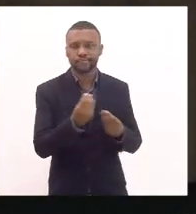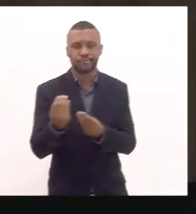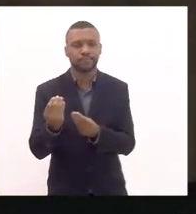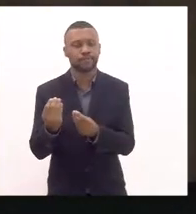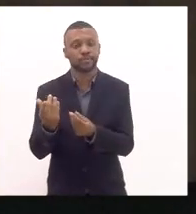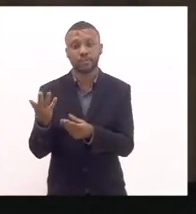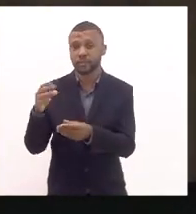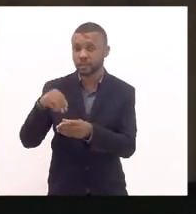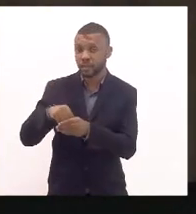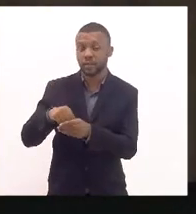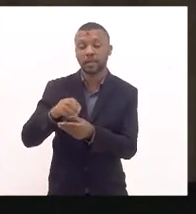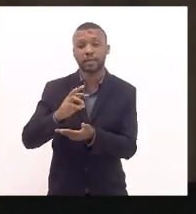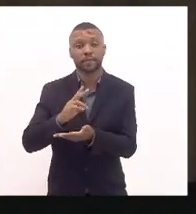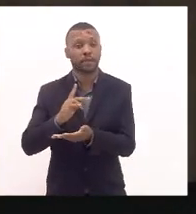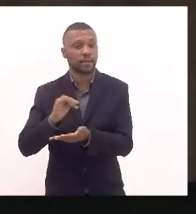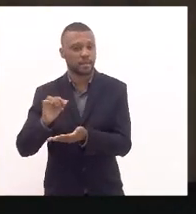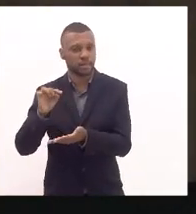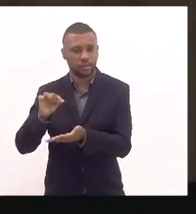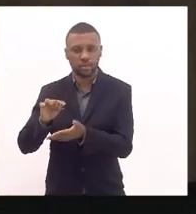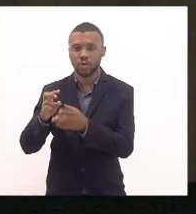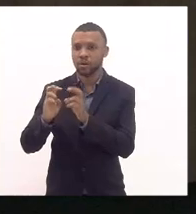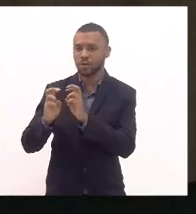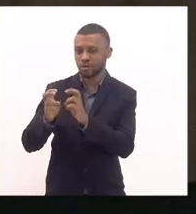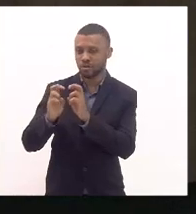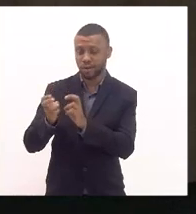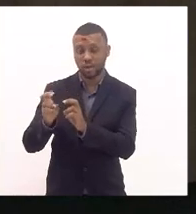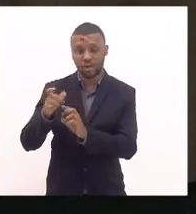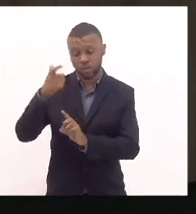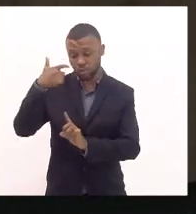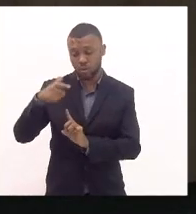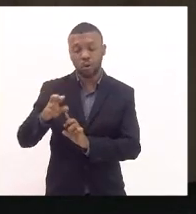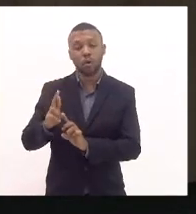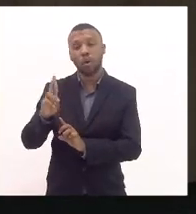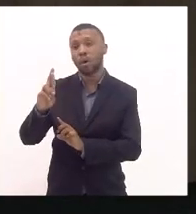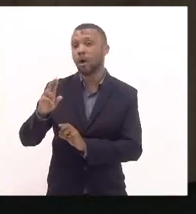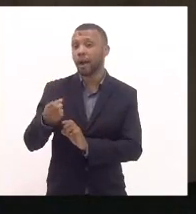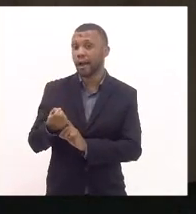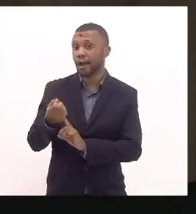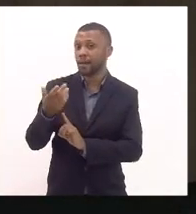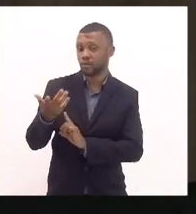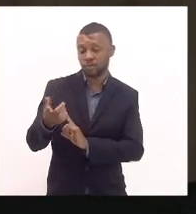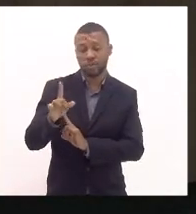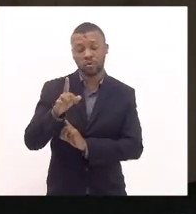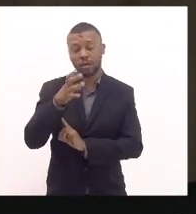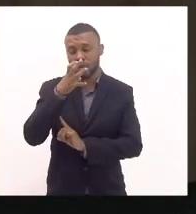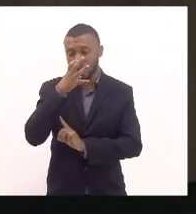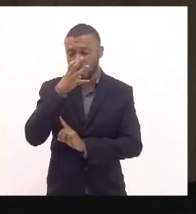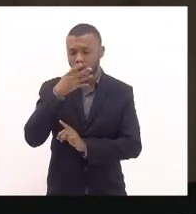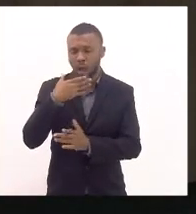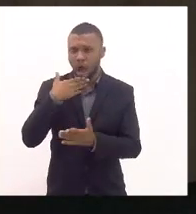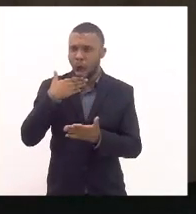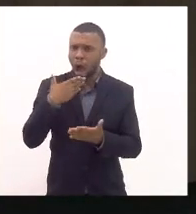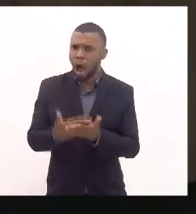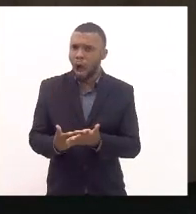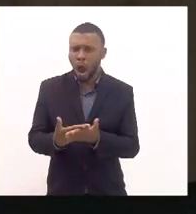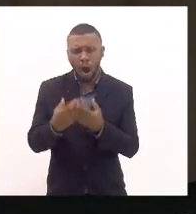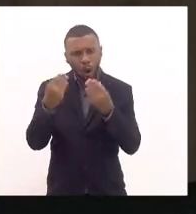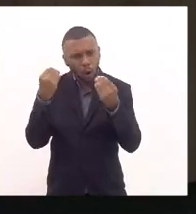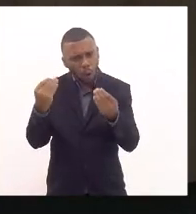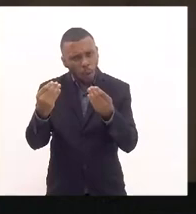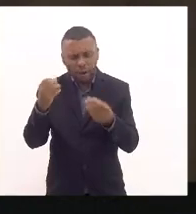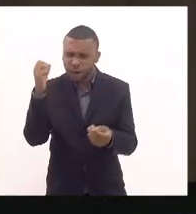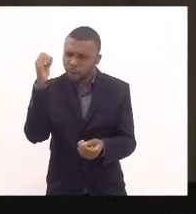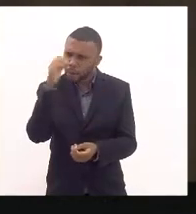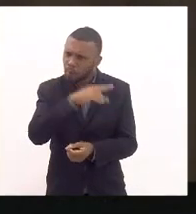trabalhos da CPI dos trens deputado do qual sou relator gente assistindo as coisas impressionantes do ponto de vista do